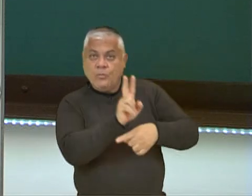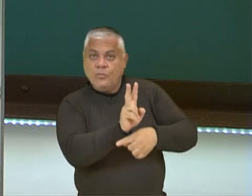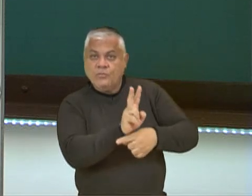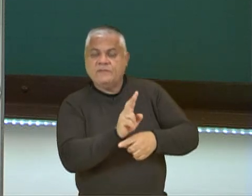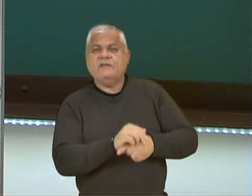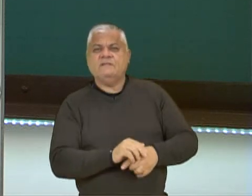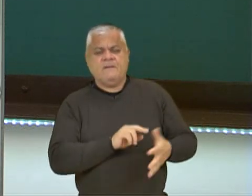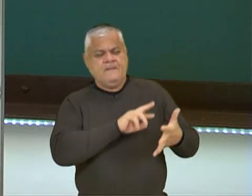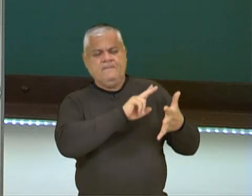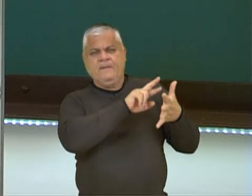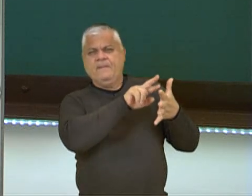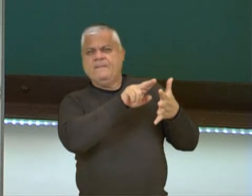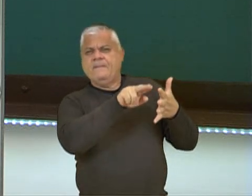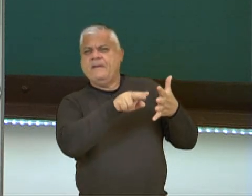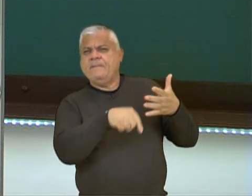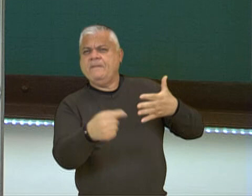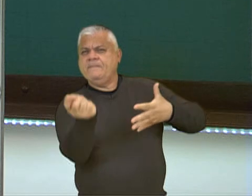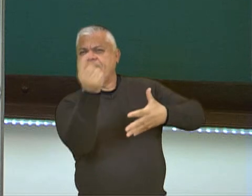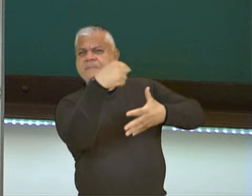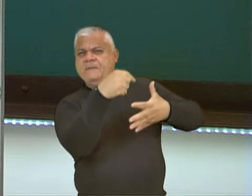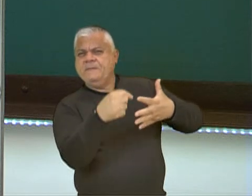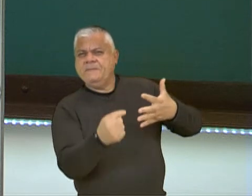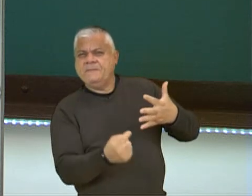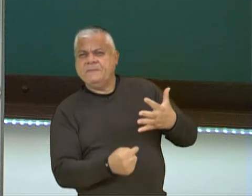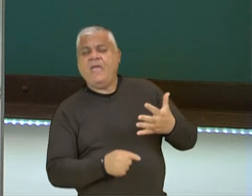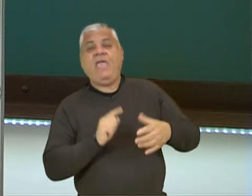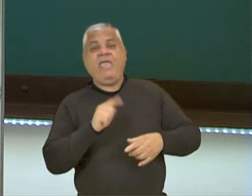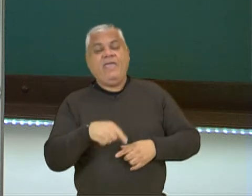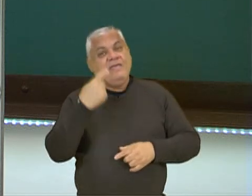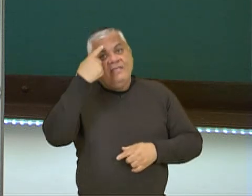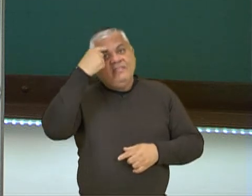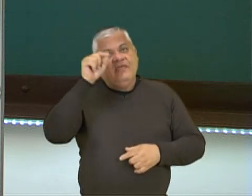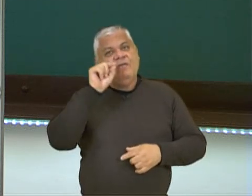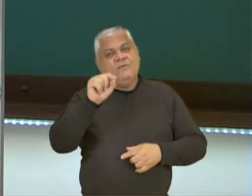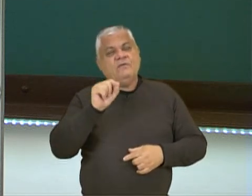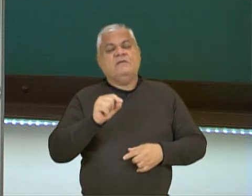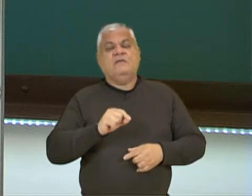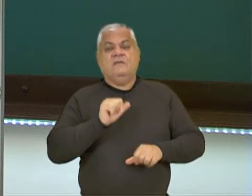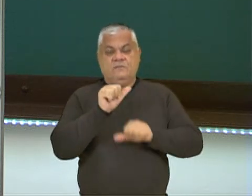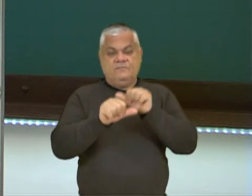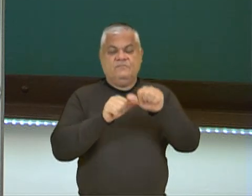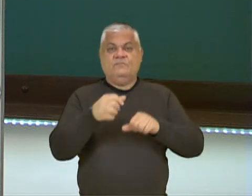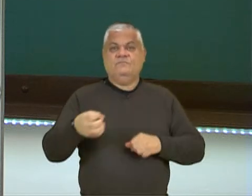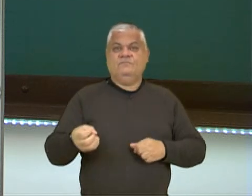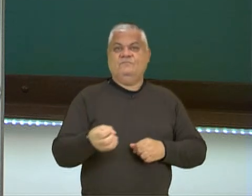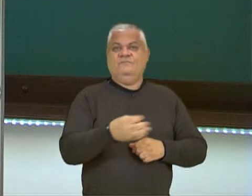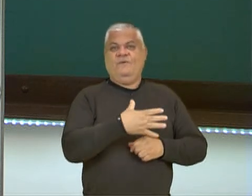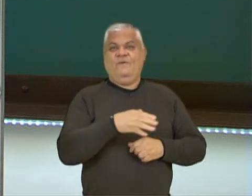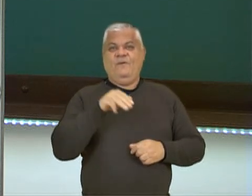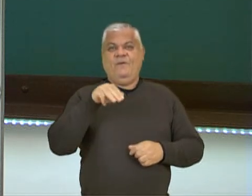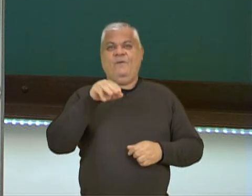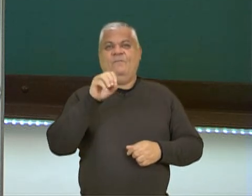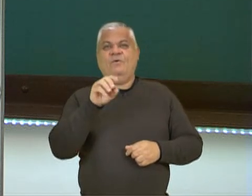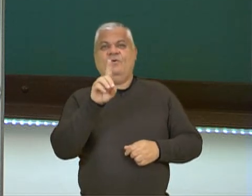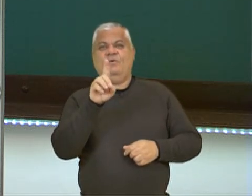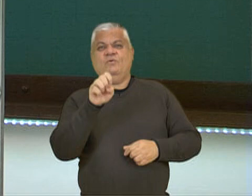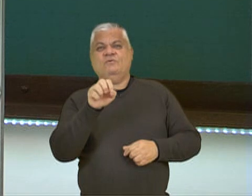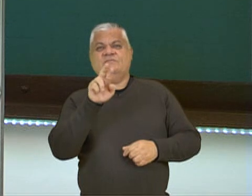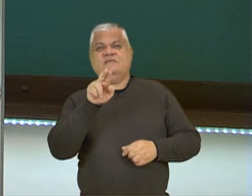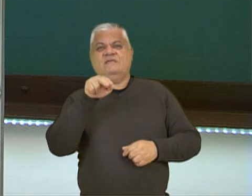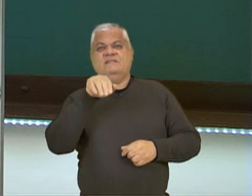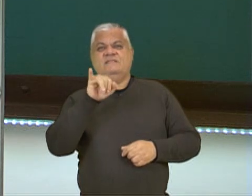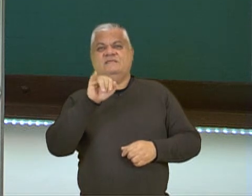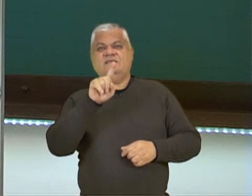são vários fatores que envolvem essa ideia de modernização no campo. E o